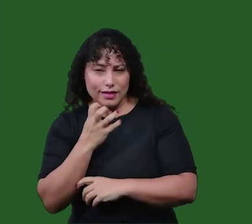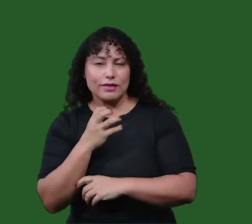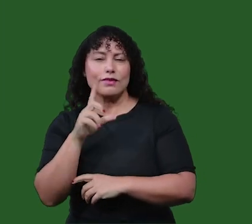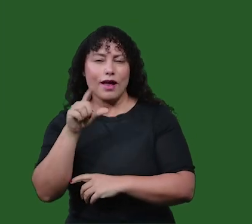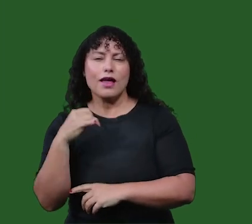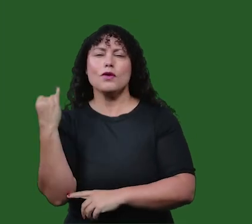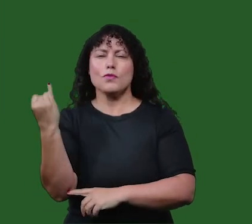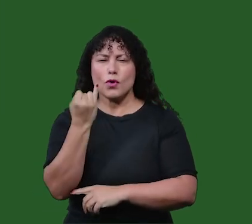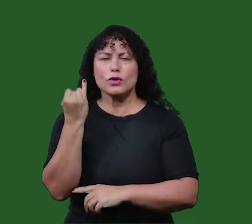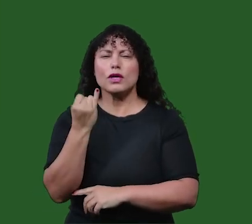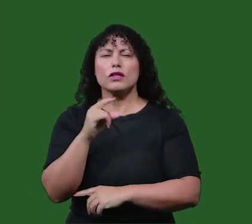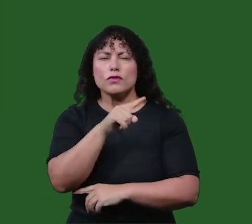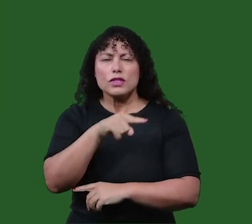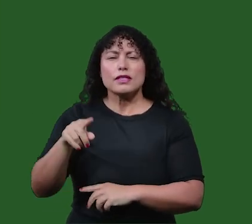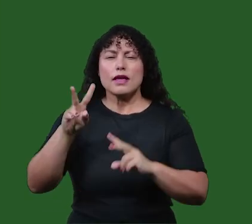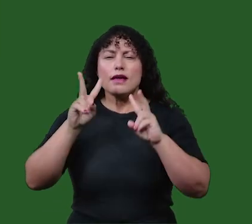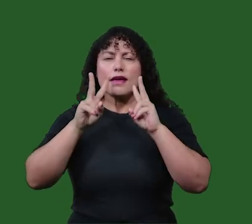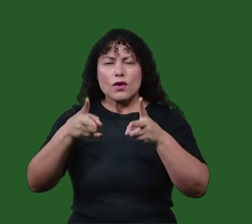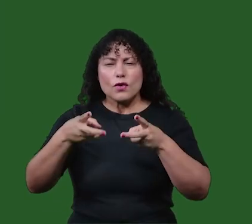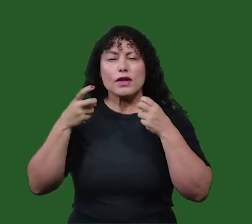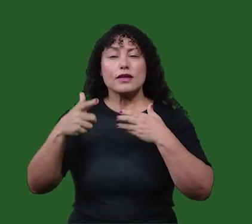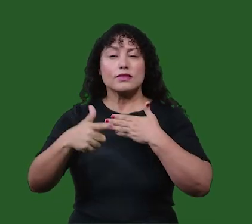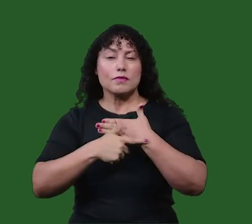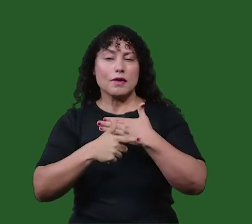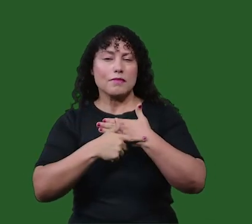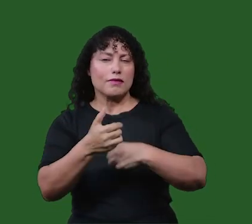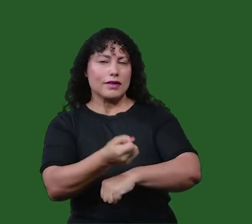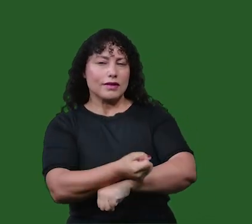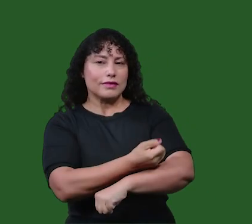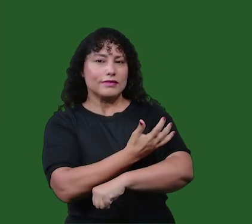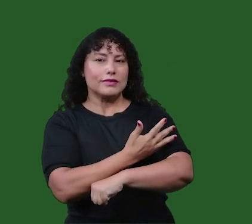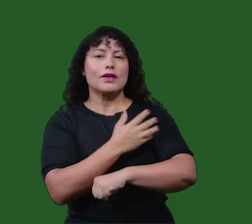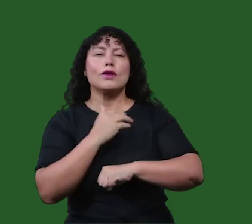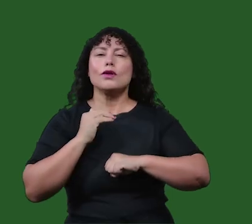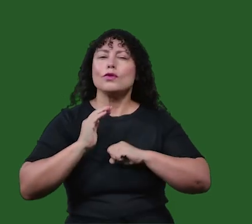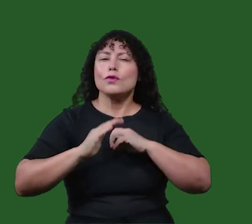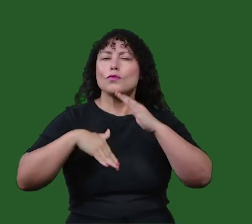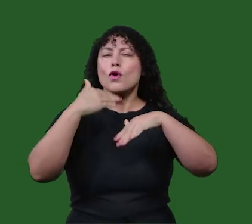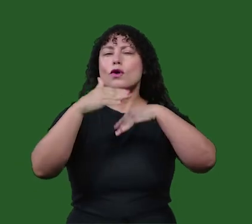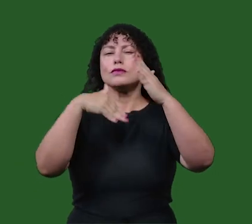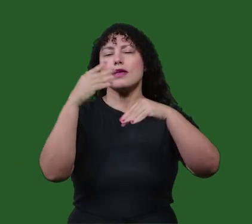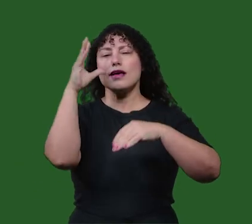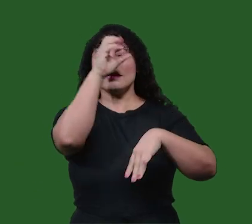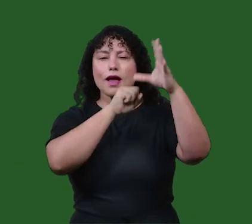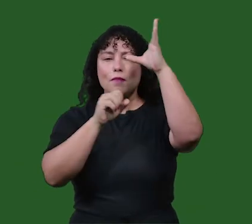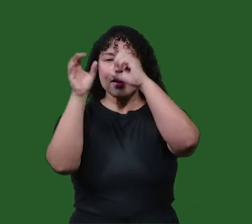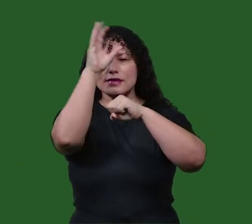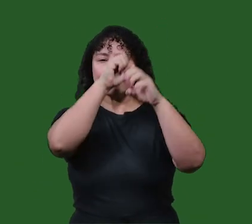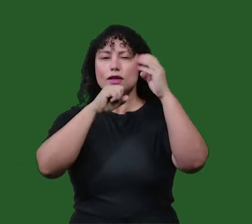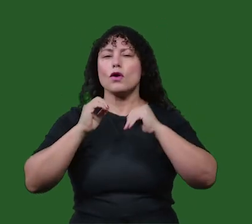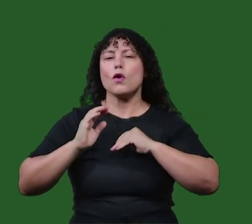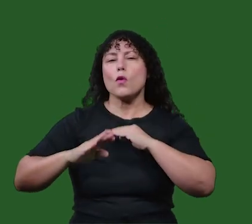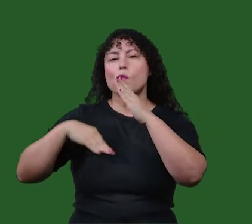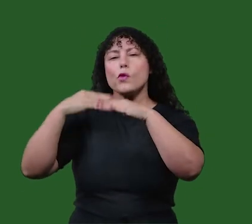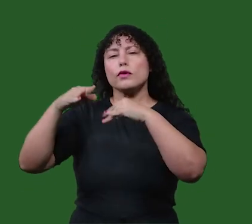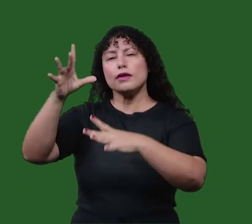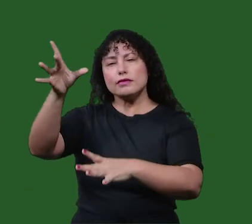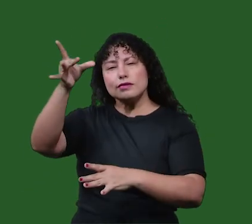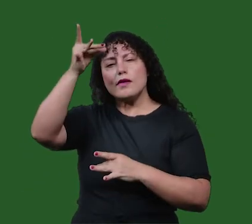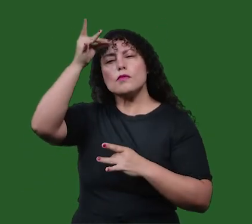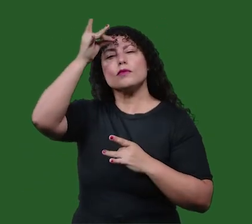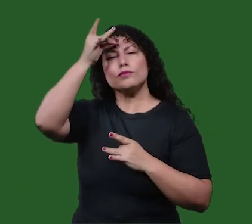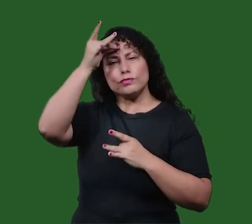sério, é importante que todo mundo reconheça o papel da emoção no processo de aprendizagem, no processo